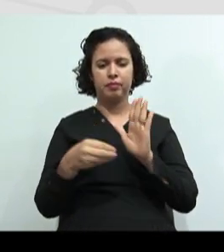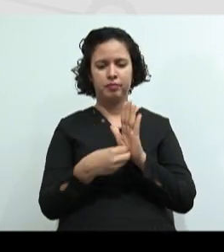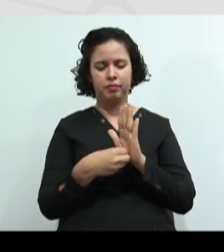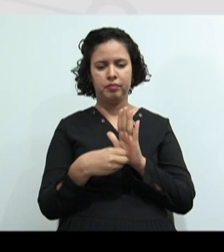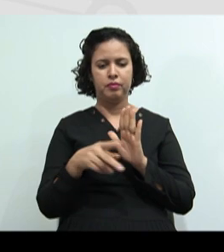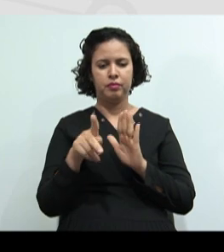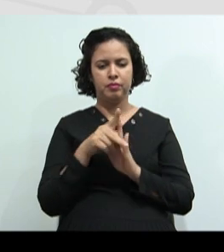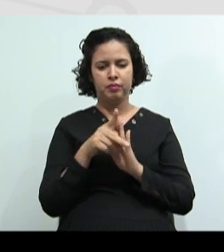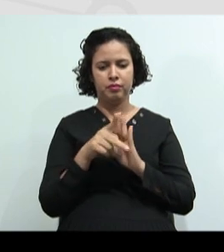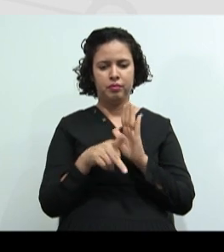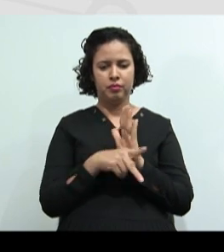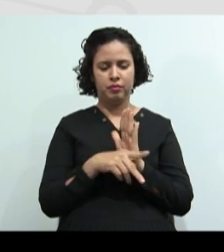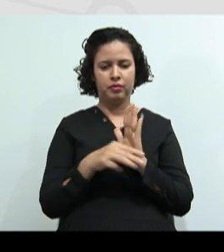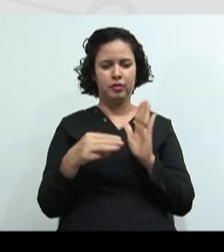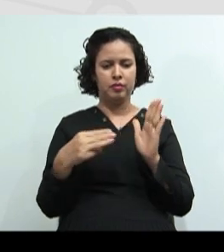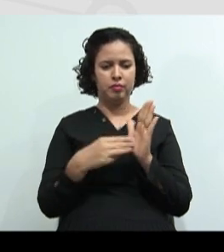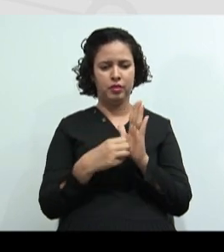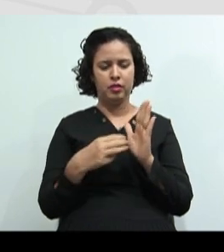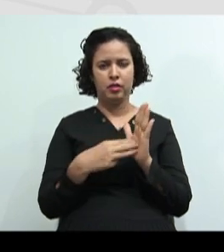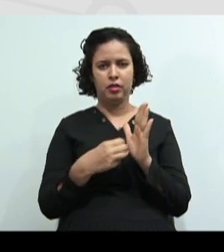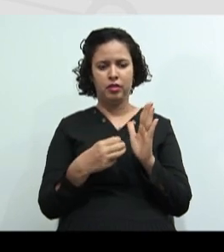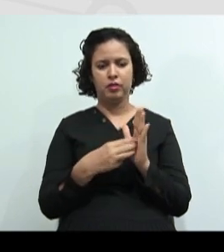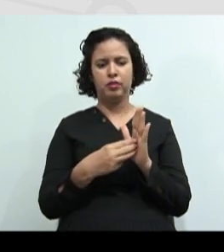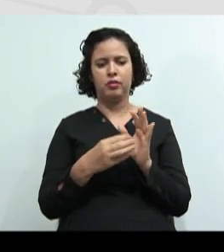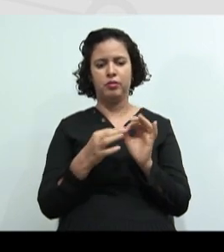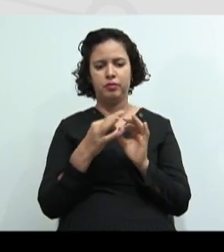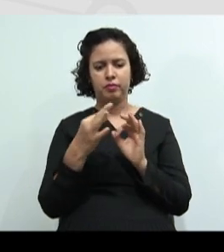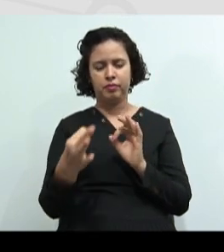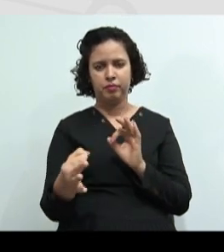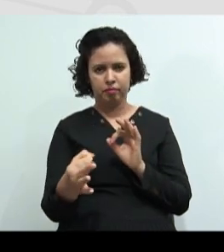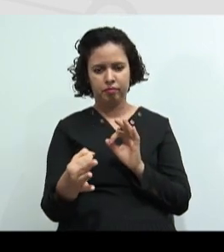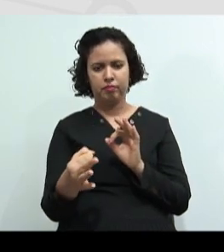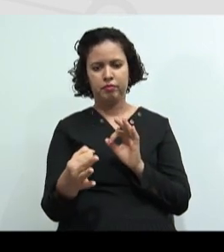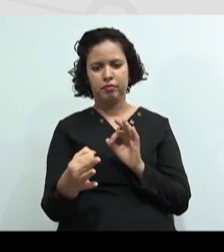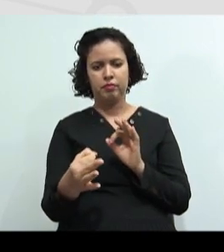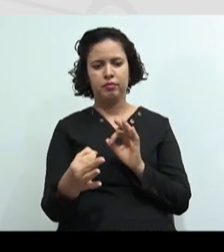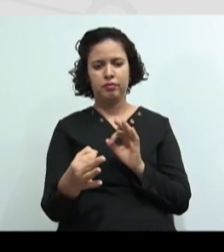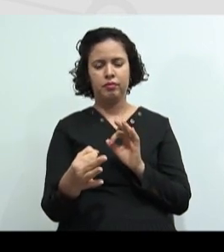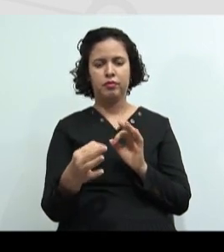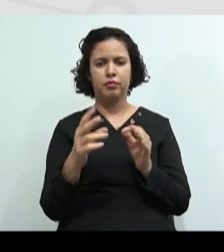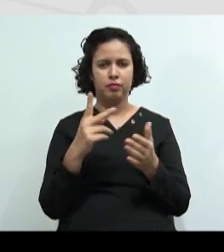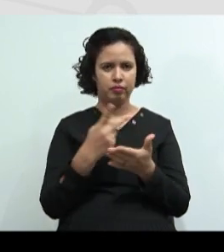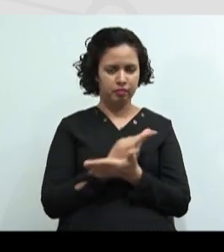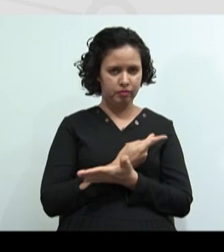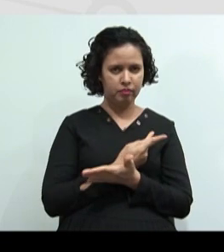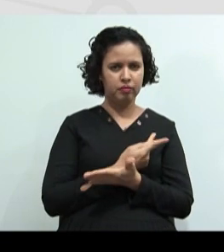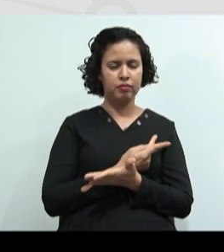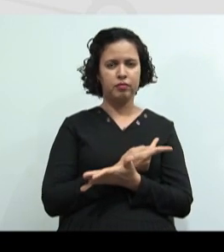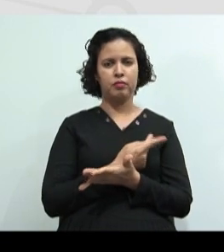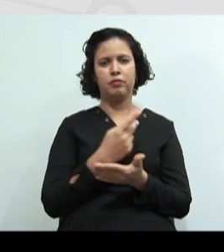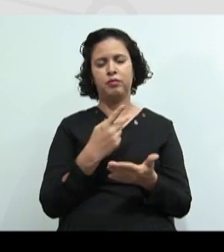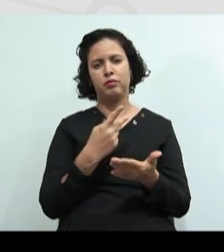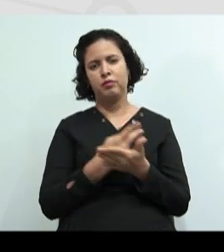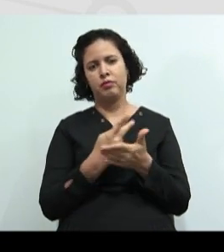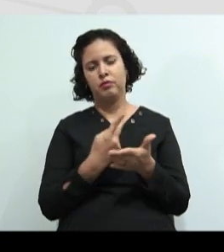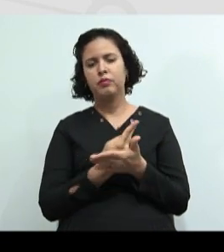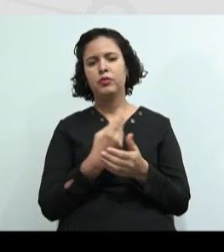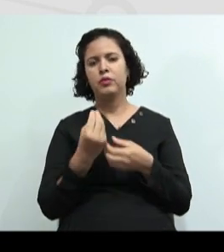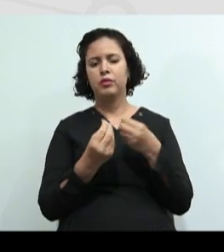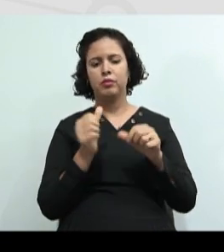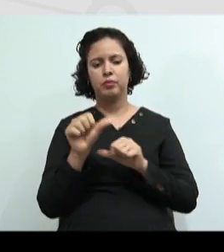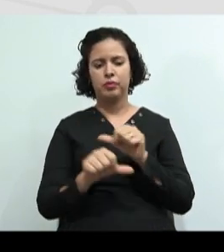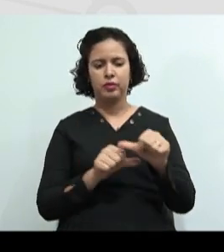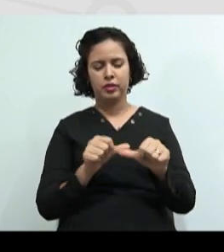de padrões, os métodos de mensuração do desempenho e a tomada de ação corretiva. Letra B, tomada